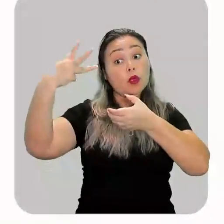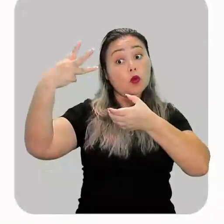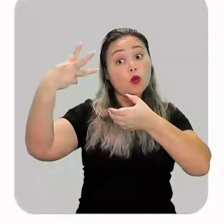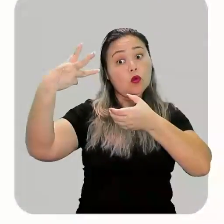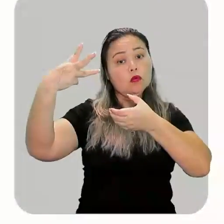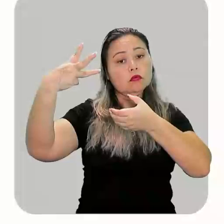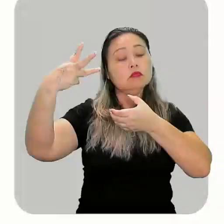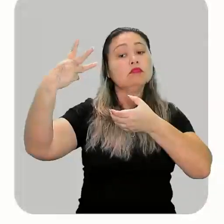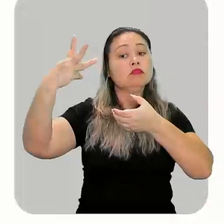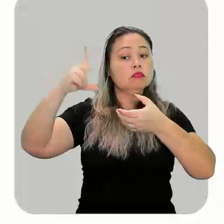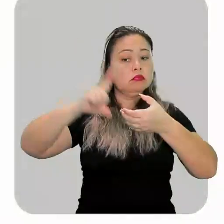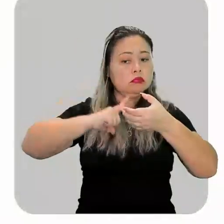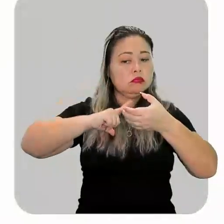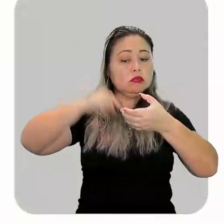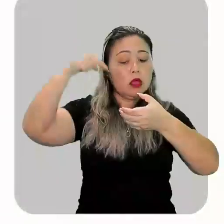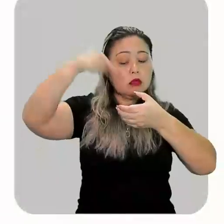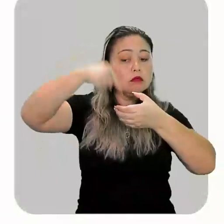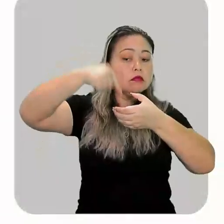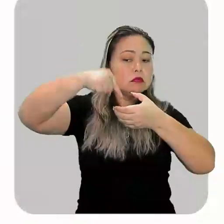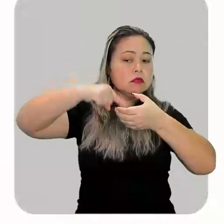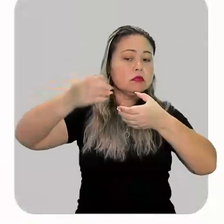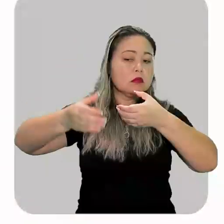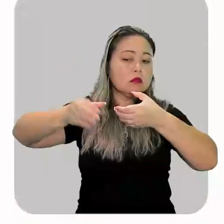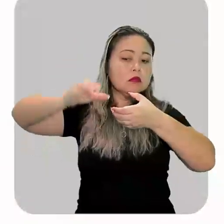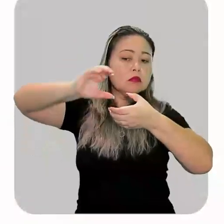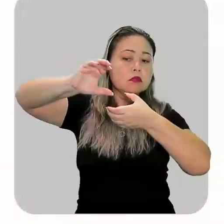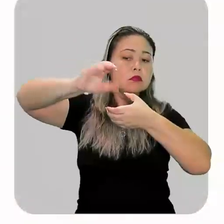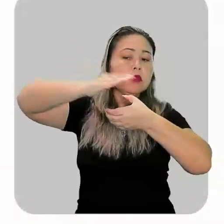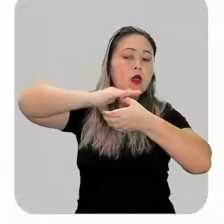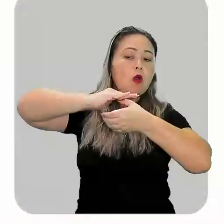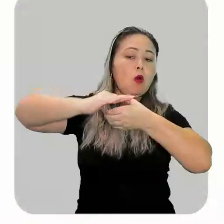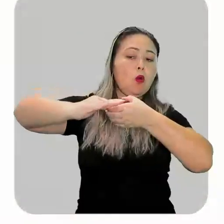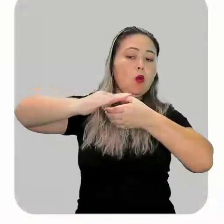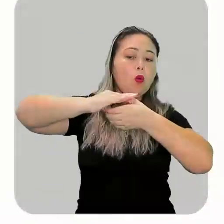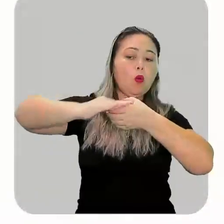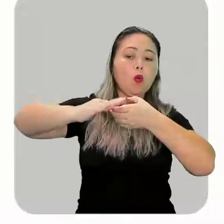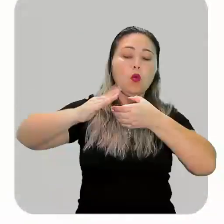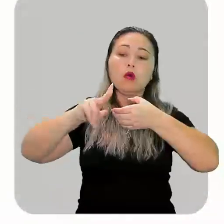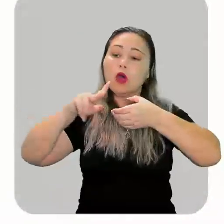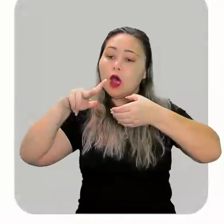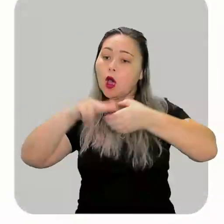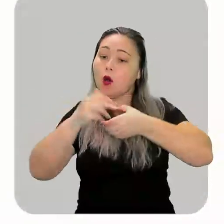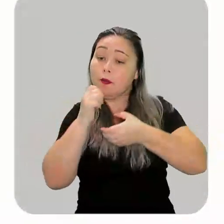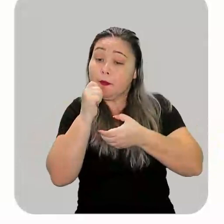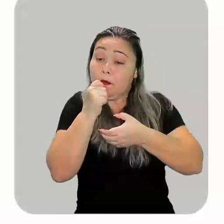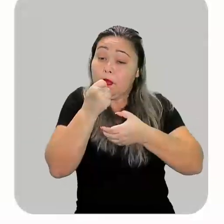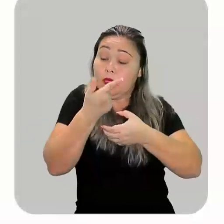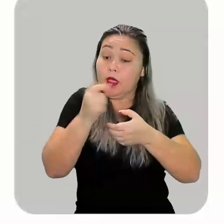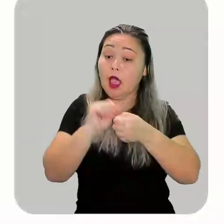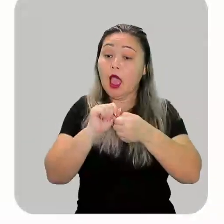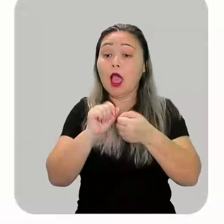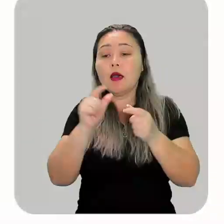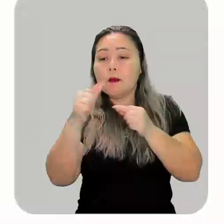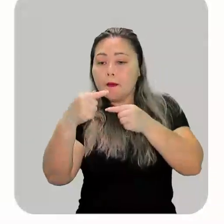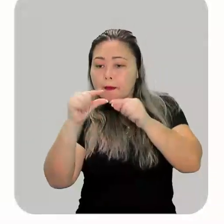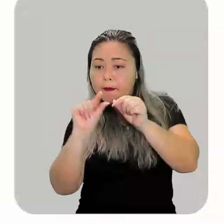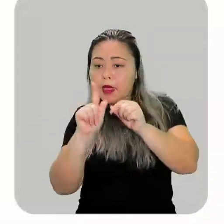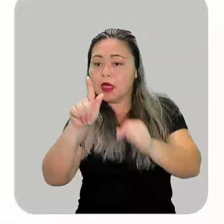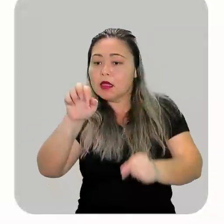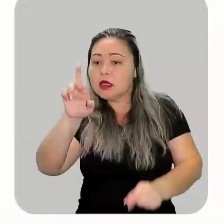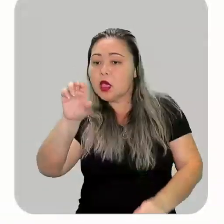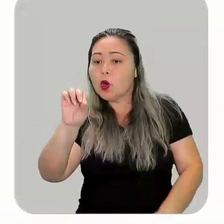que cabe nesse copo, contendo as rodelas de limão e os cubos de